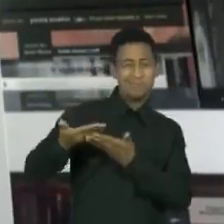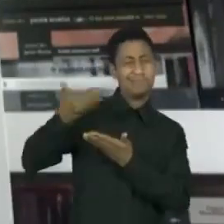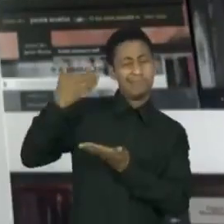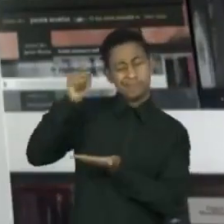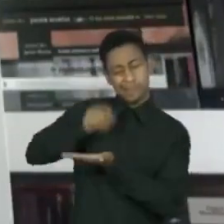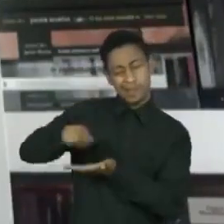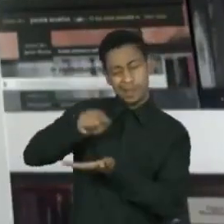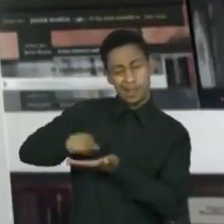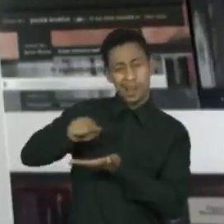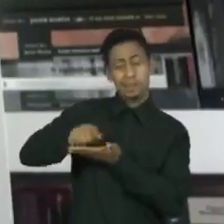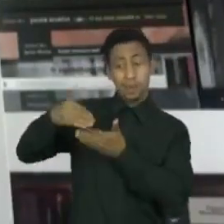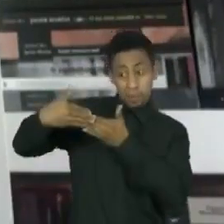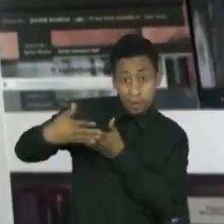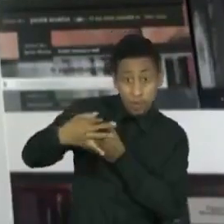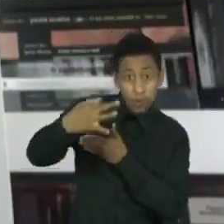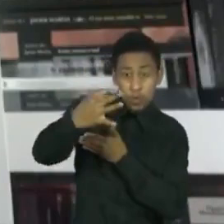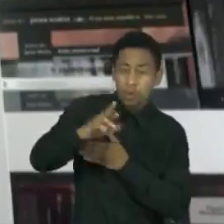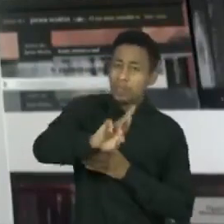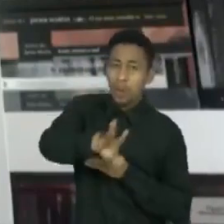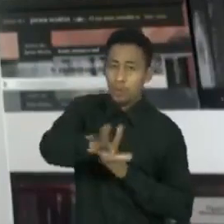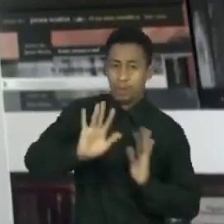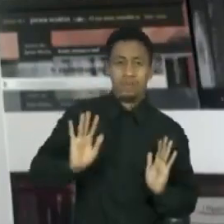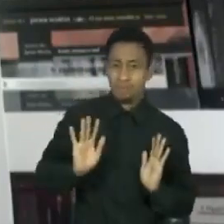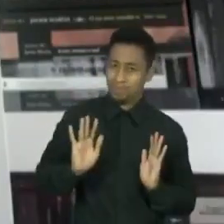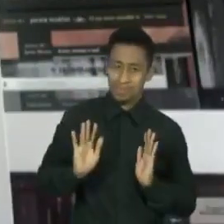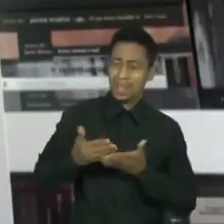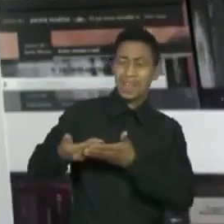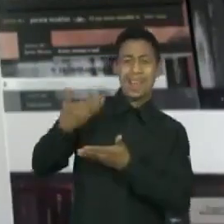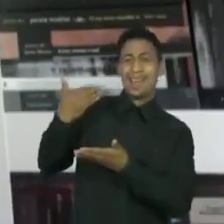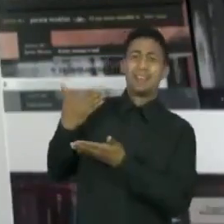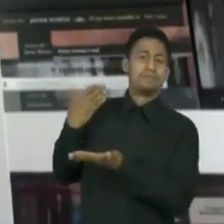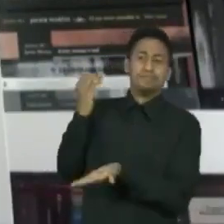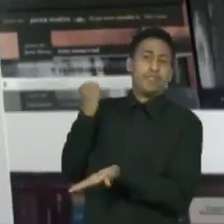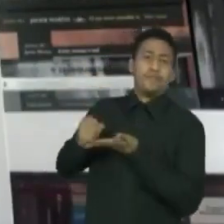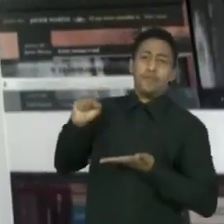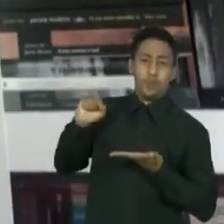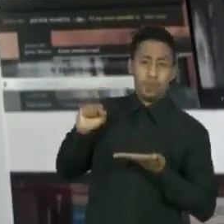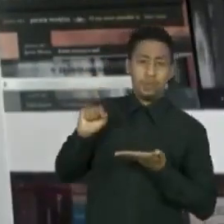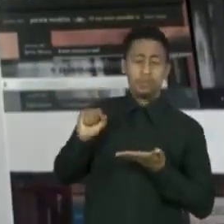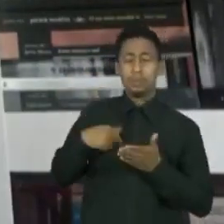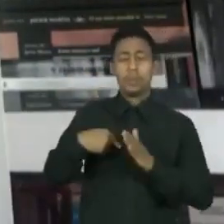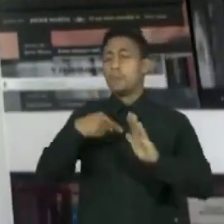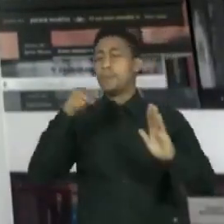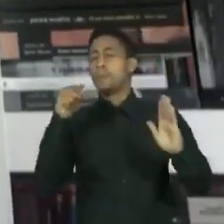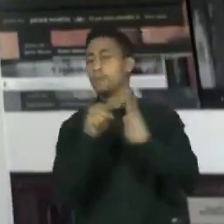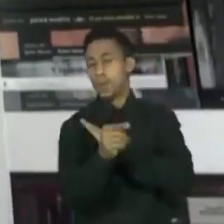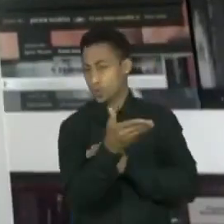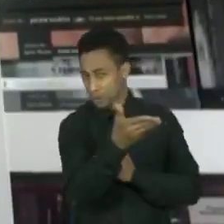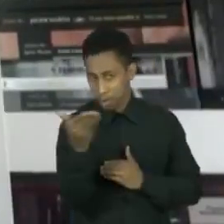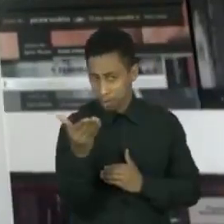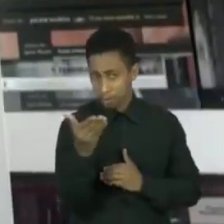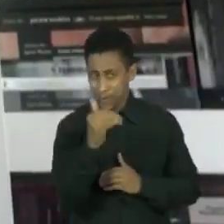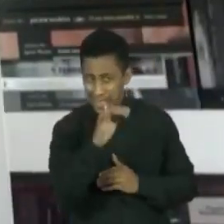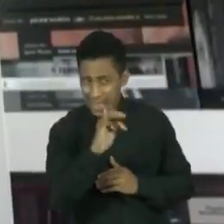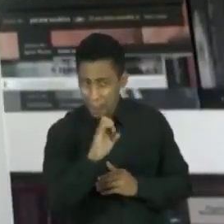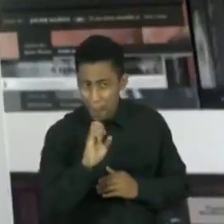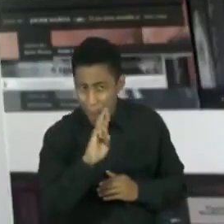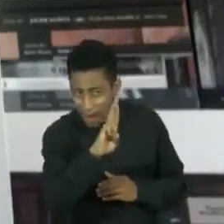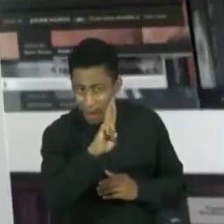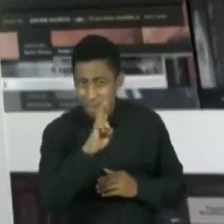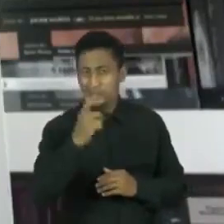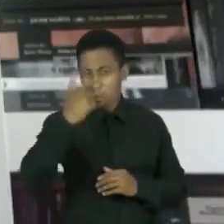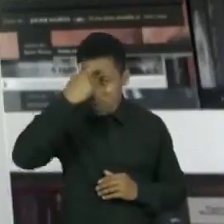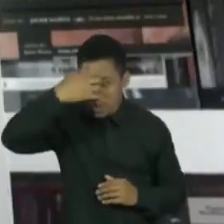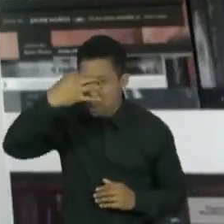um clichê já ultrapassado. Eu quero perguntar até que ponto ele, Itamar, tinha consciência